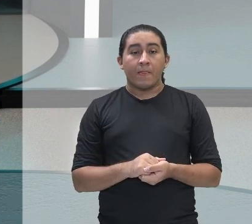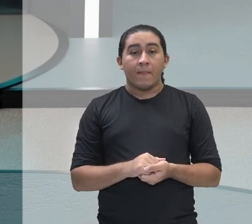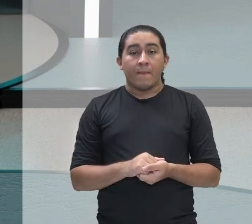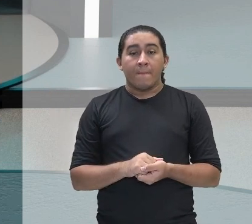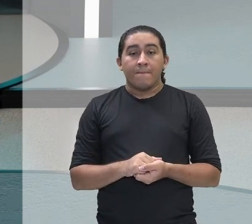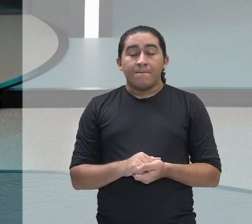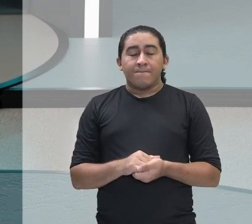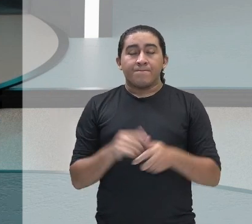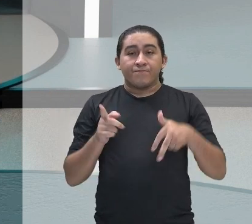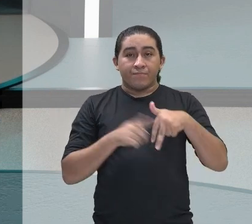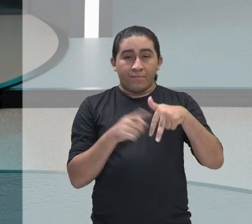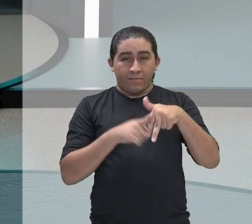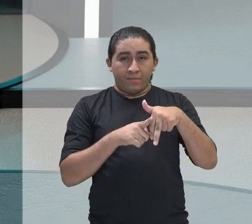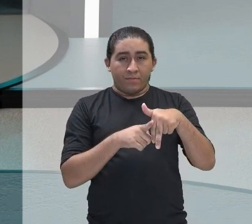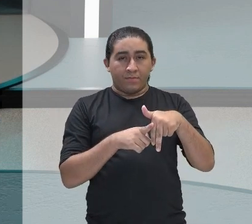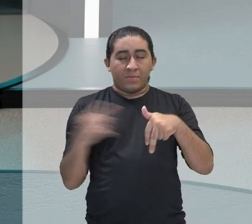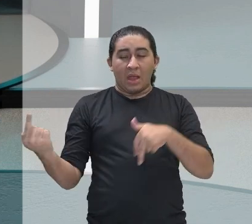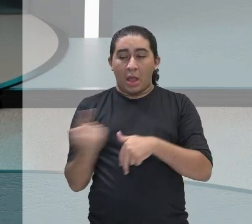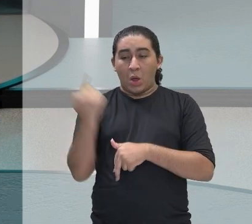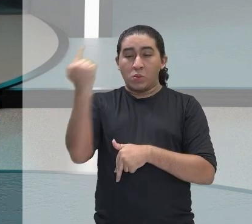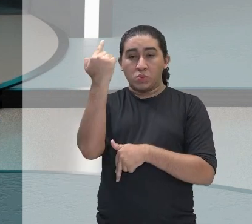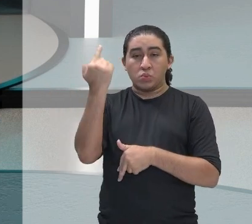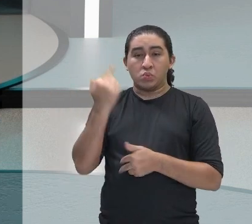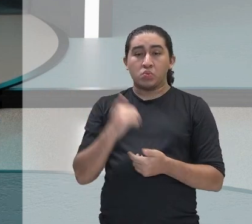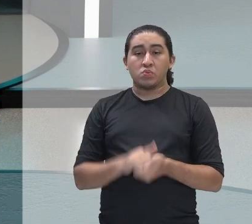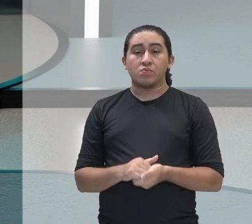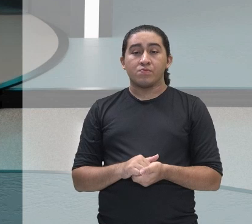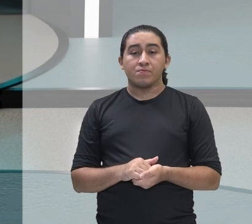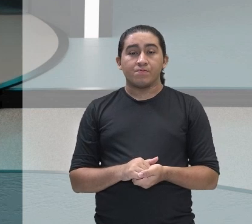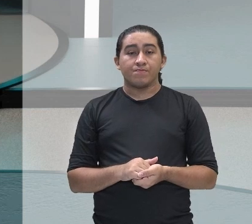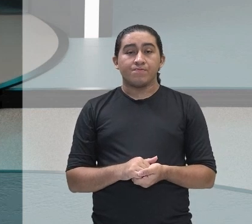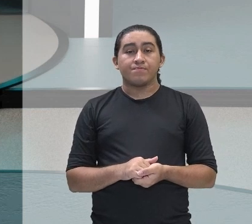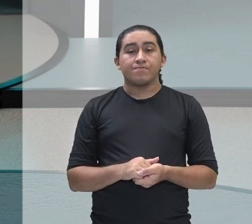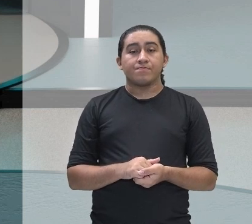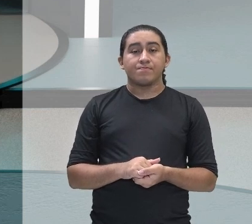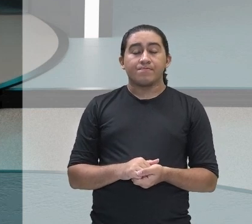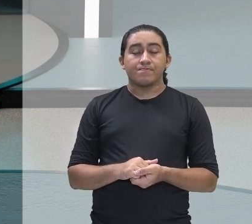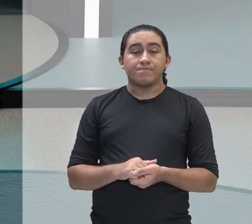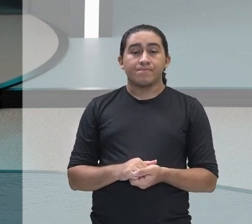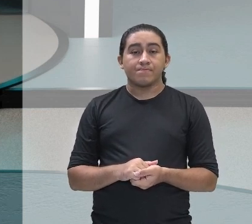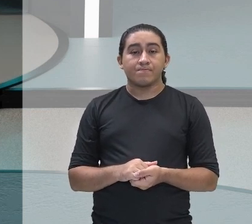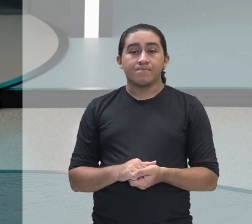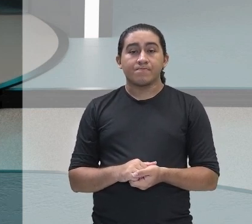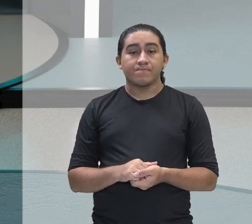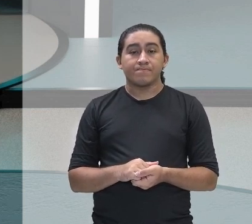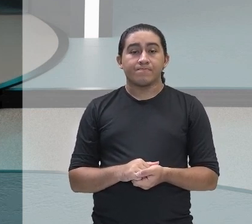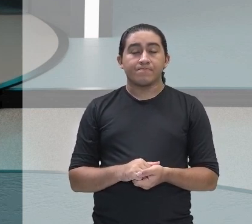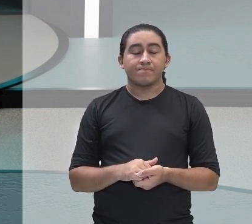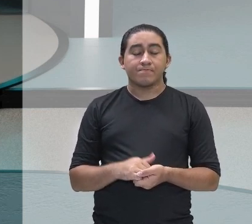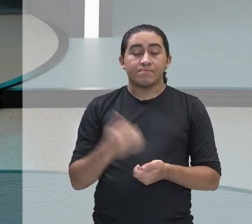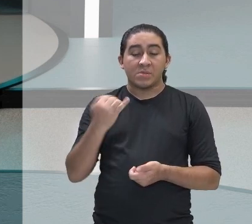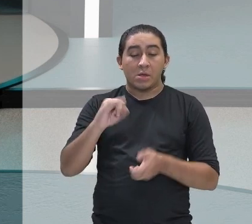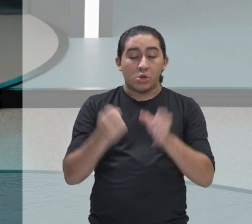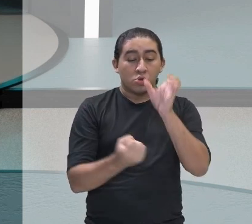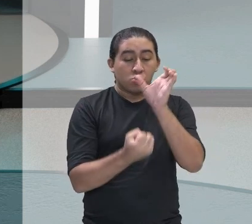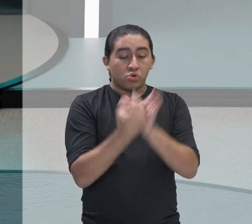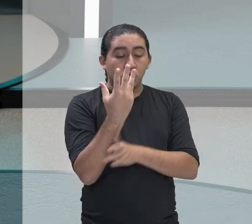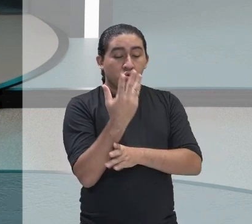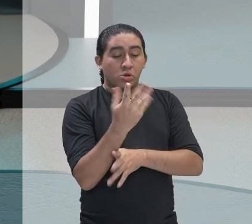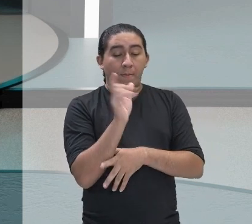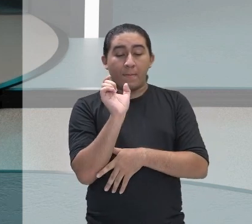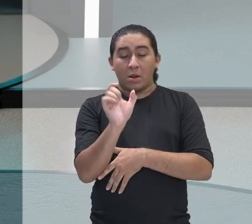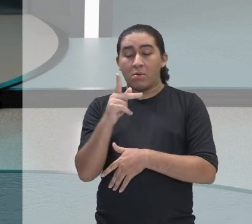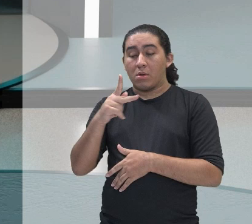Pernas longas. Pernas longas. Veja que, ao formar pernas longas,